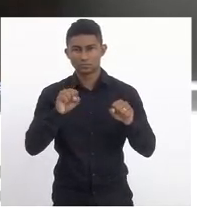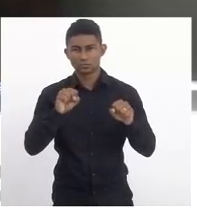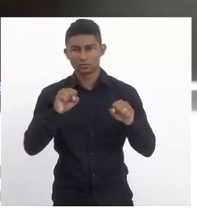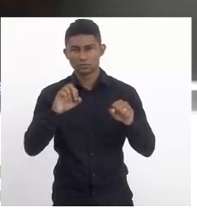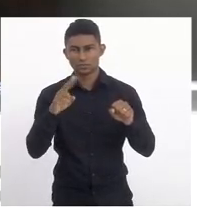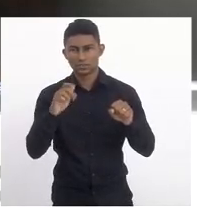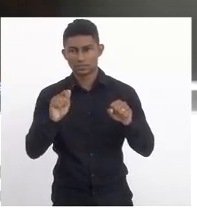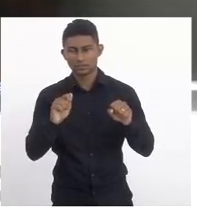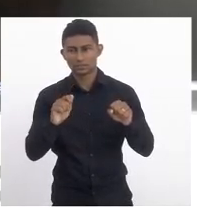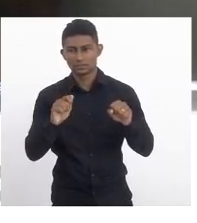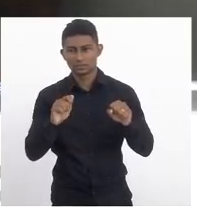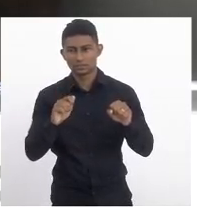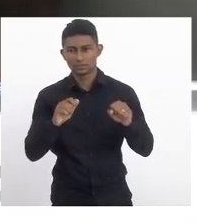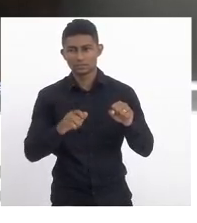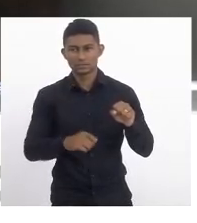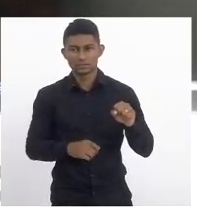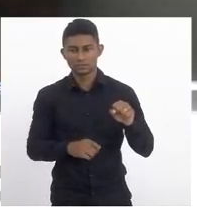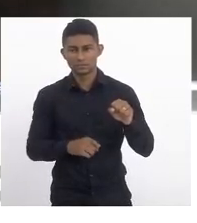Girada, Centro